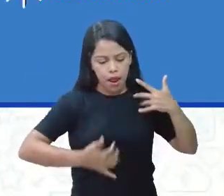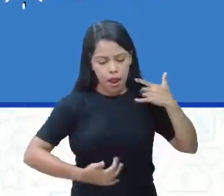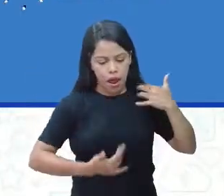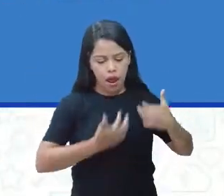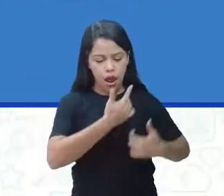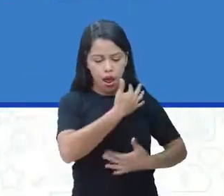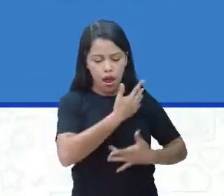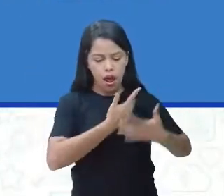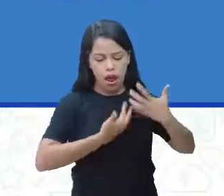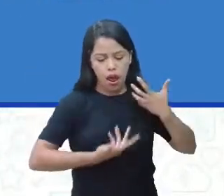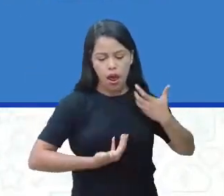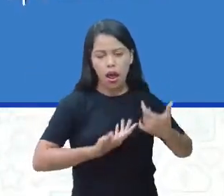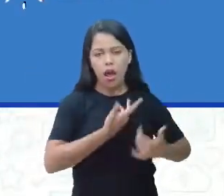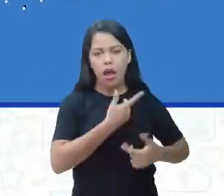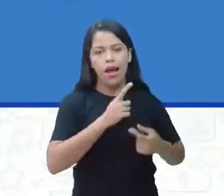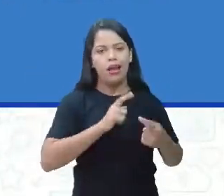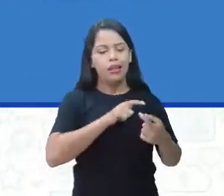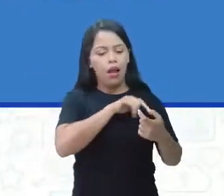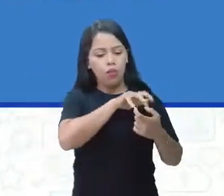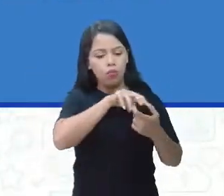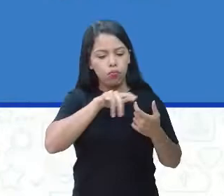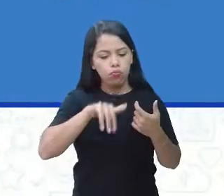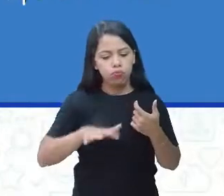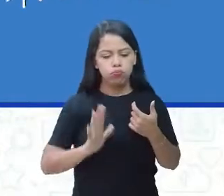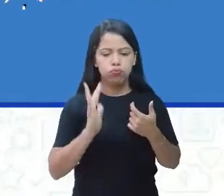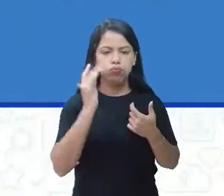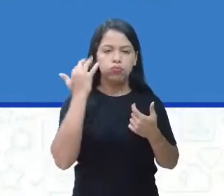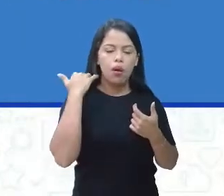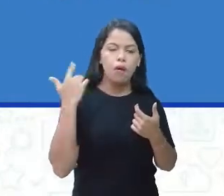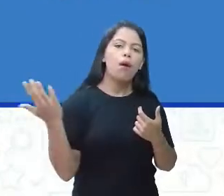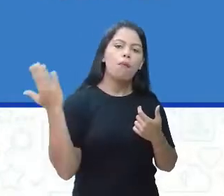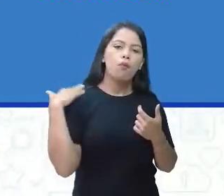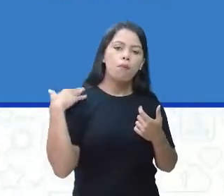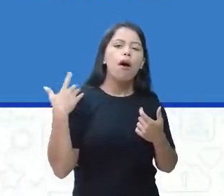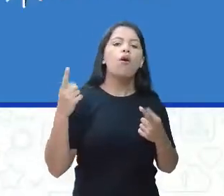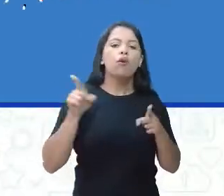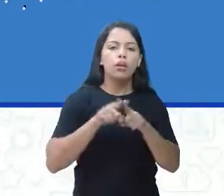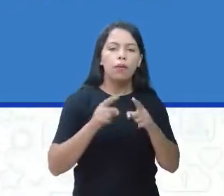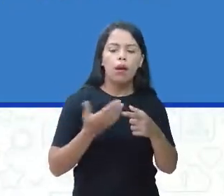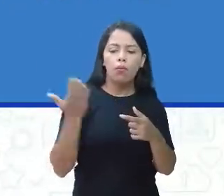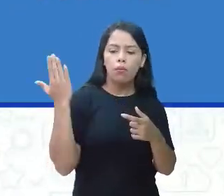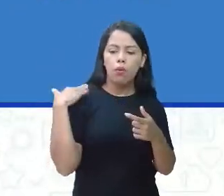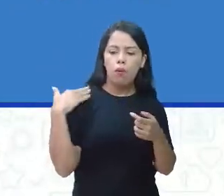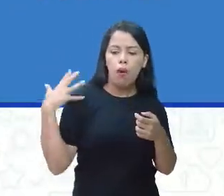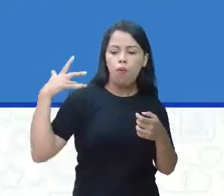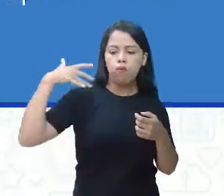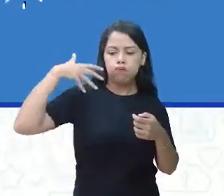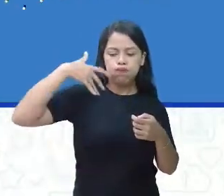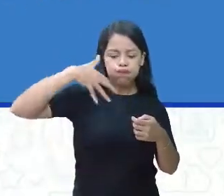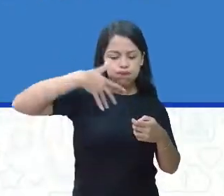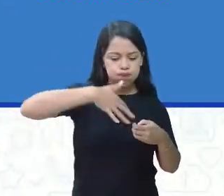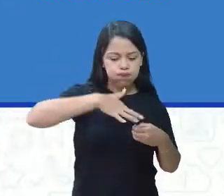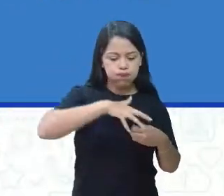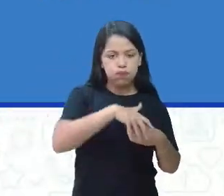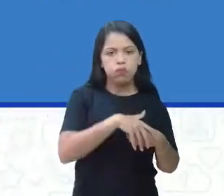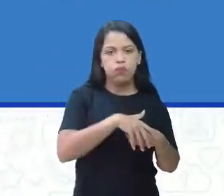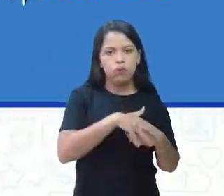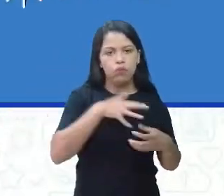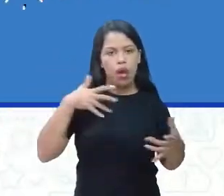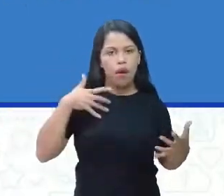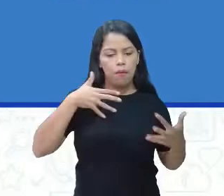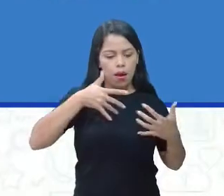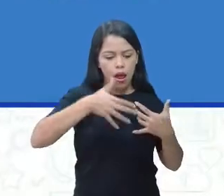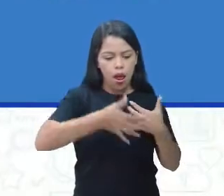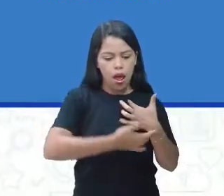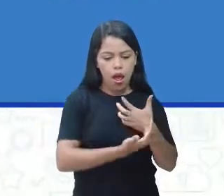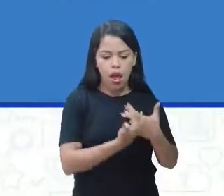dos pulmões em direção ao coração e do coração em relação aos pulmões. Então, aí eu estou vendo a questão dessa troca. Isso